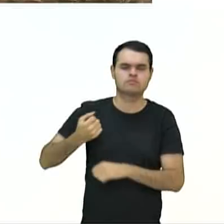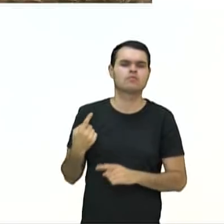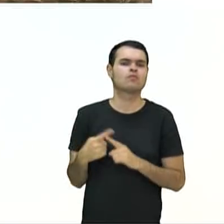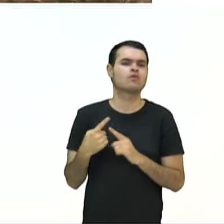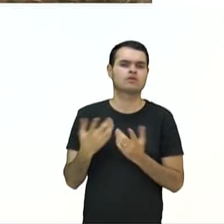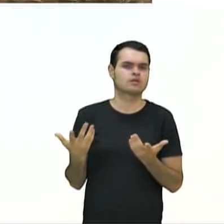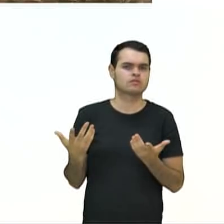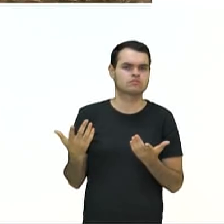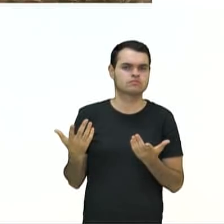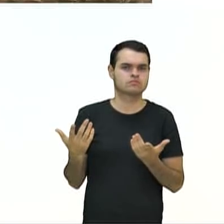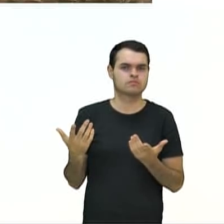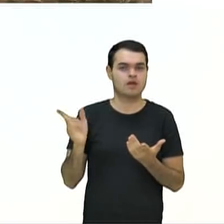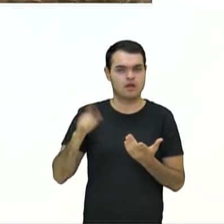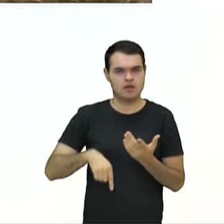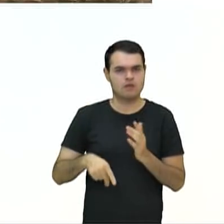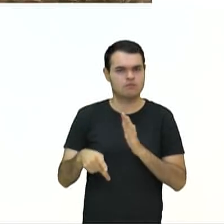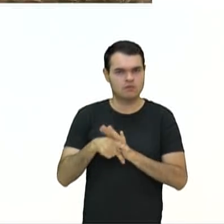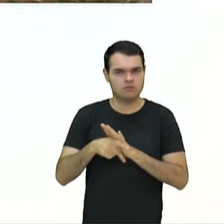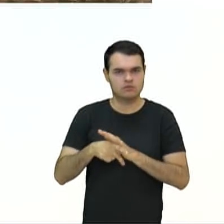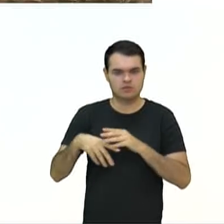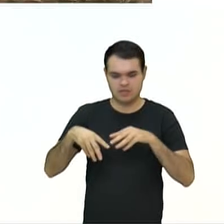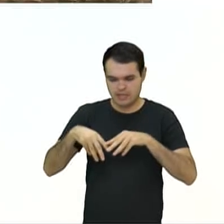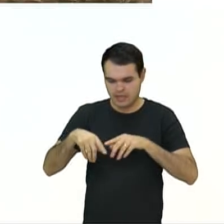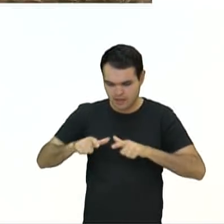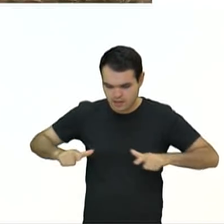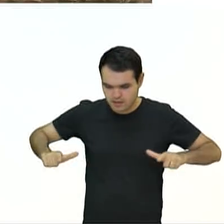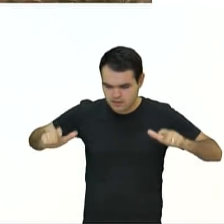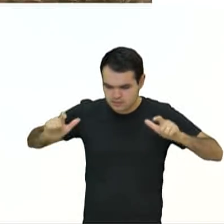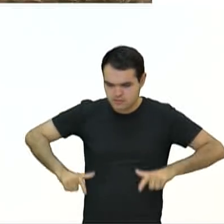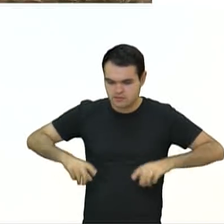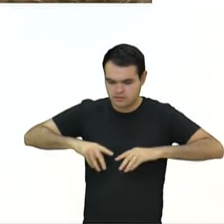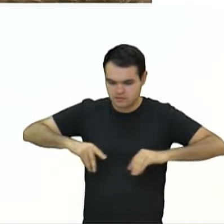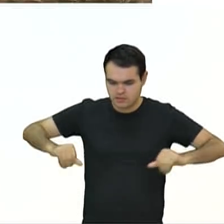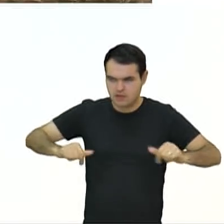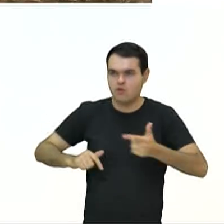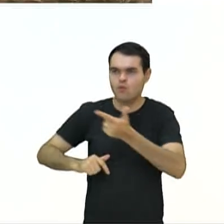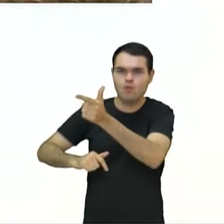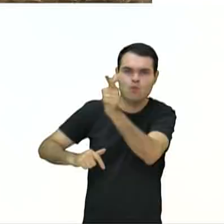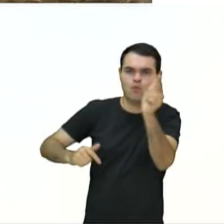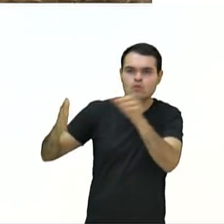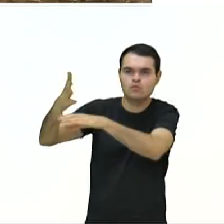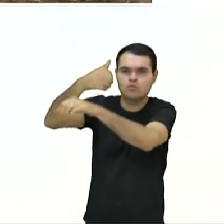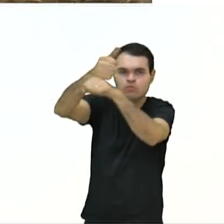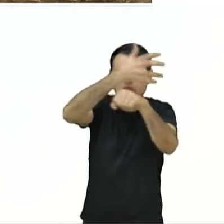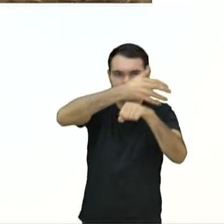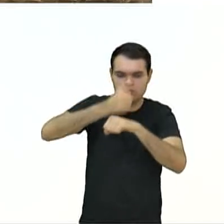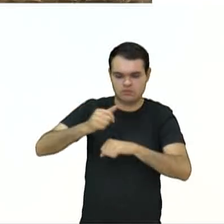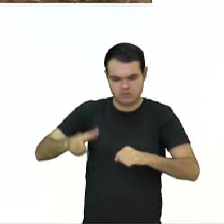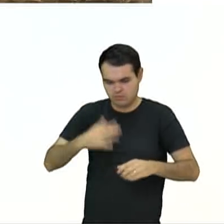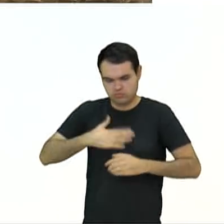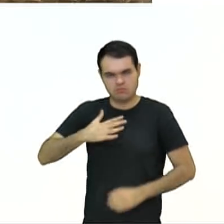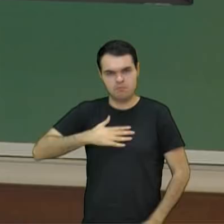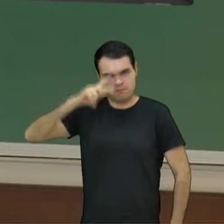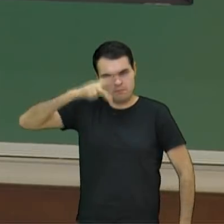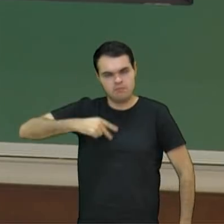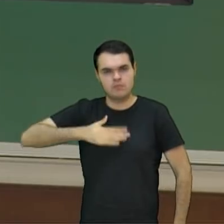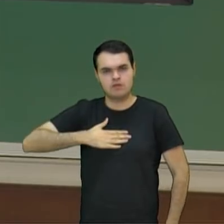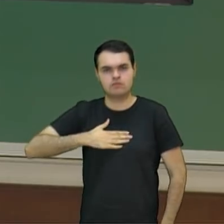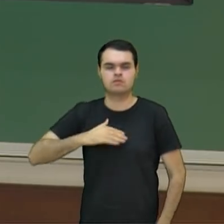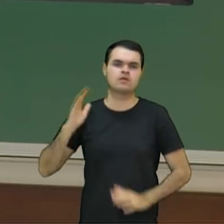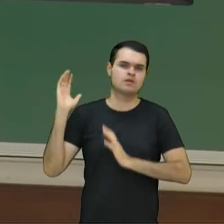áreas? Inclusive para proteger a terra de outros colonizadores que também estavam tomando posse de terras pelo mundo.